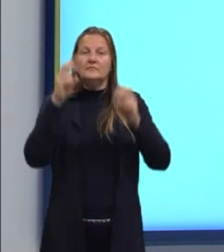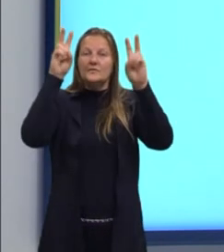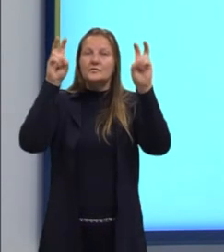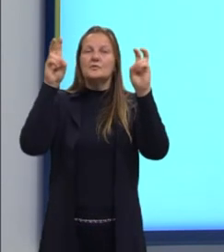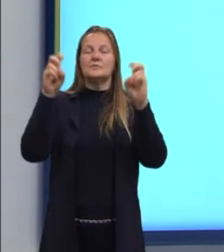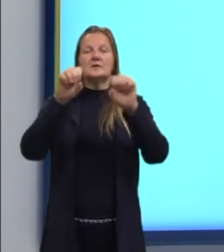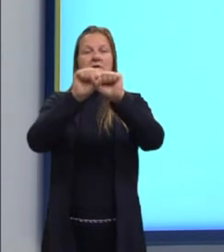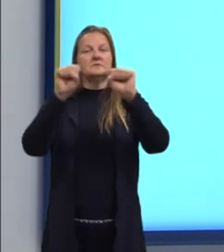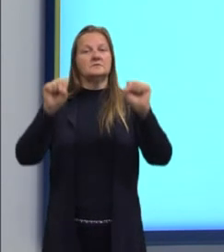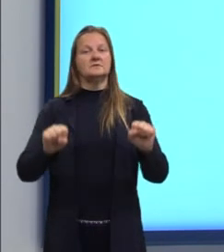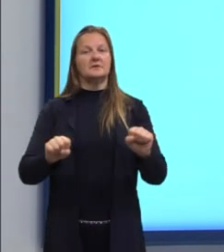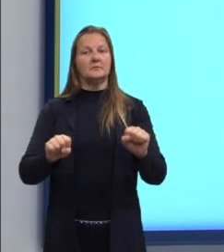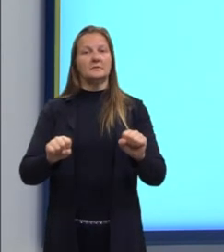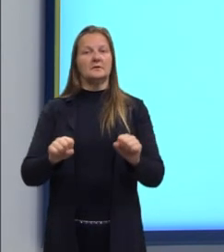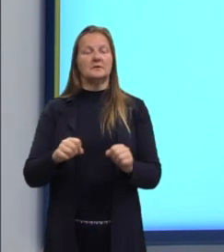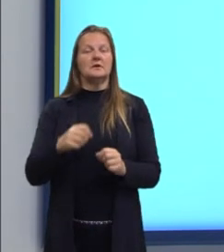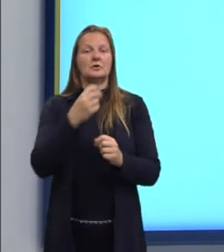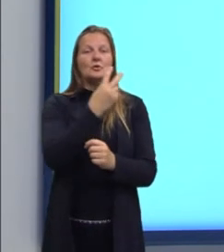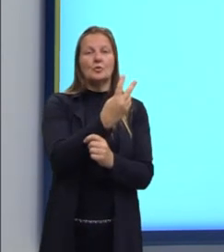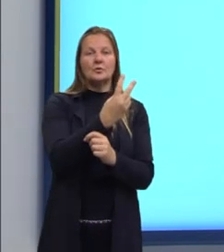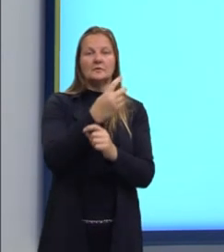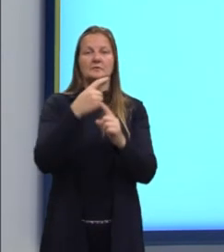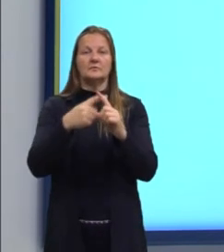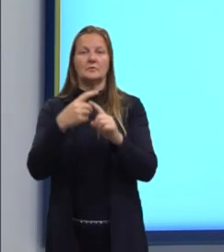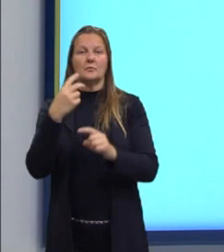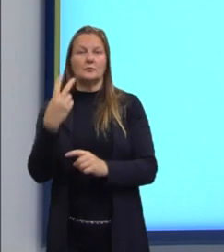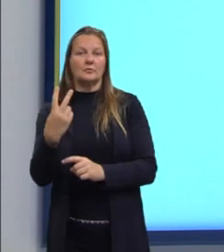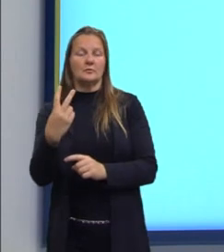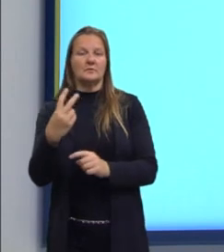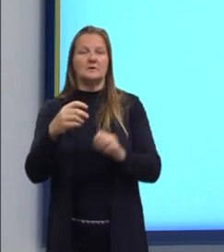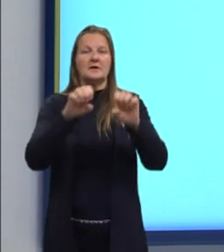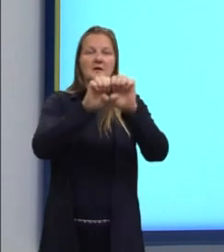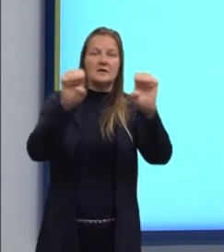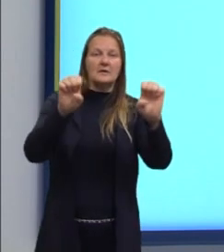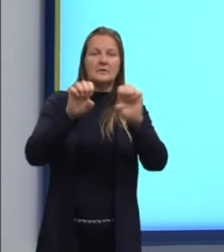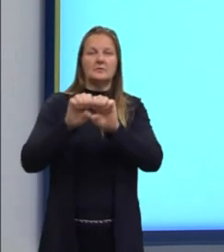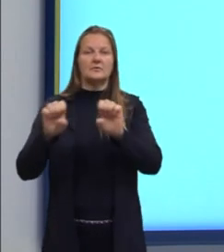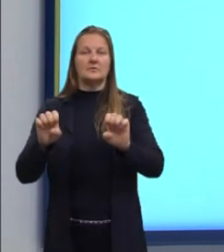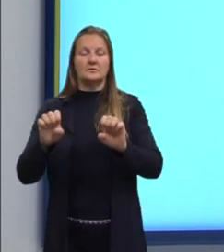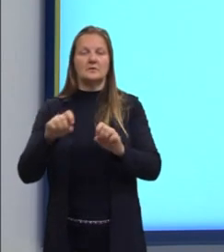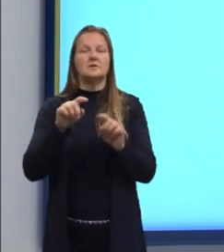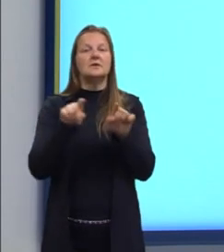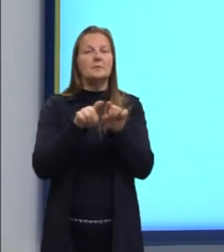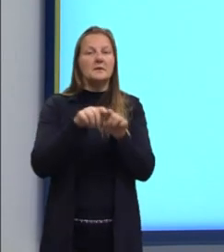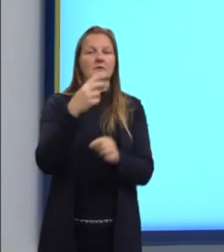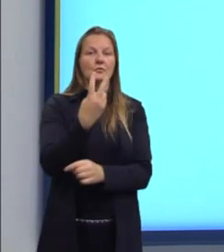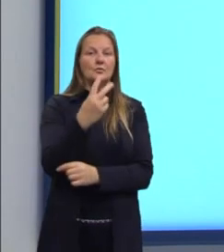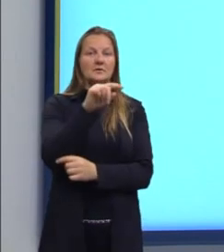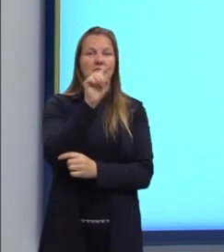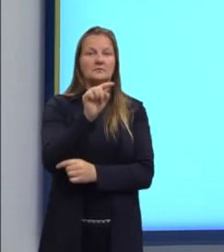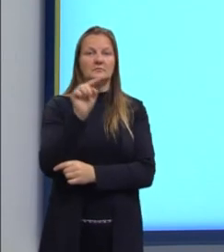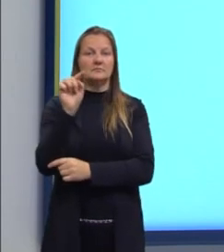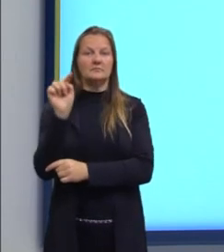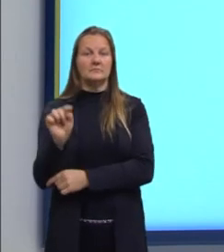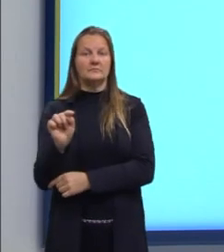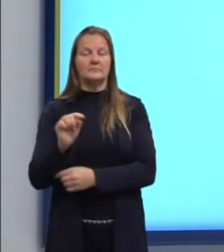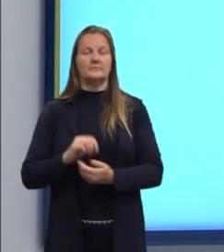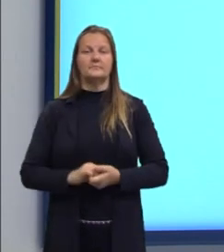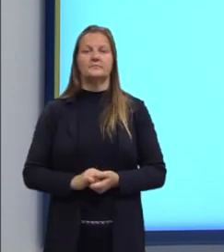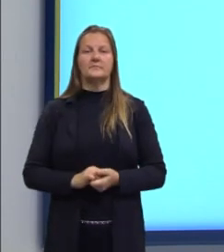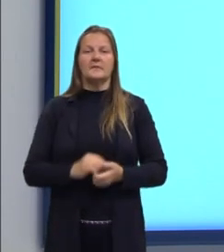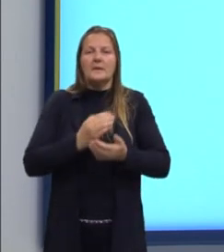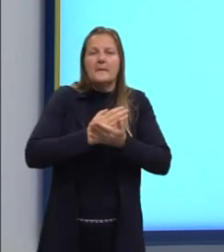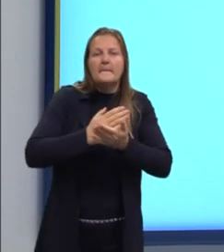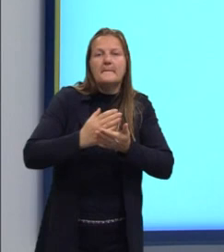de sistemas 2 por 2 eles tem duas equações e duas incógnitas e a partir então disso